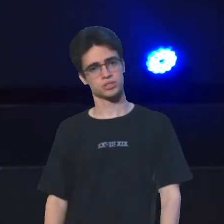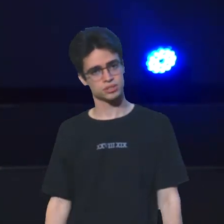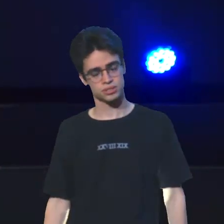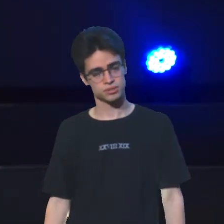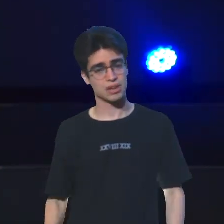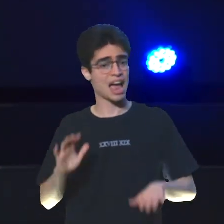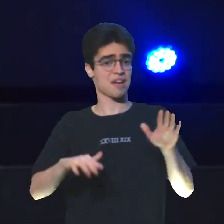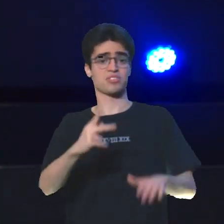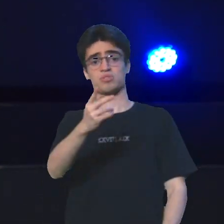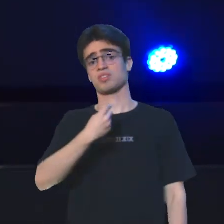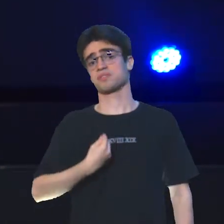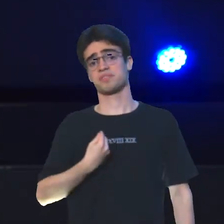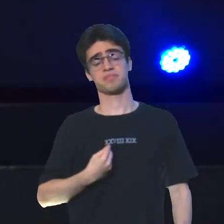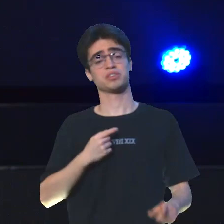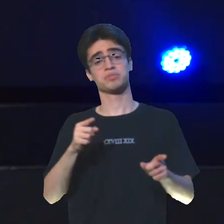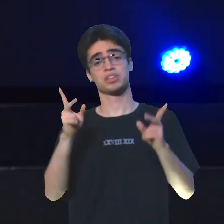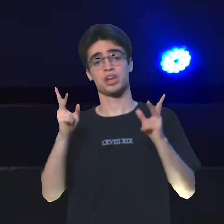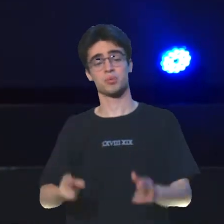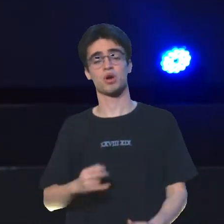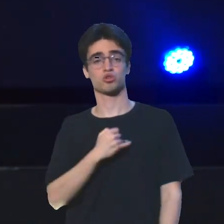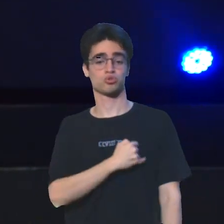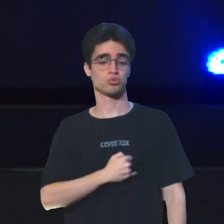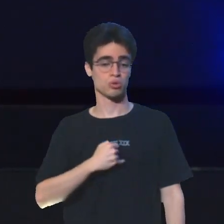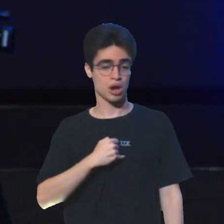Talvez na sua vida você está sendo João.